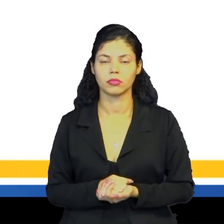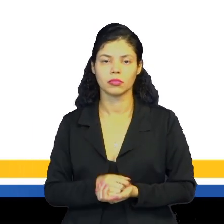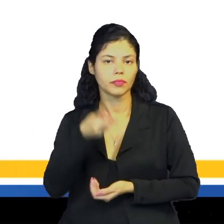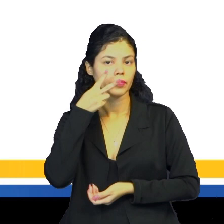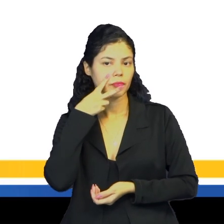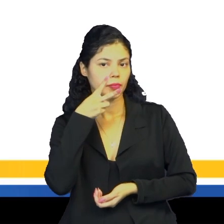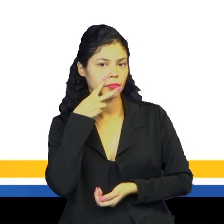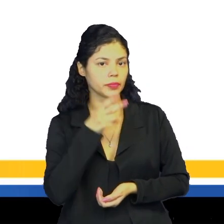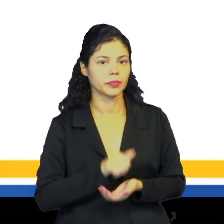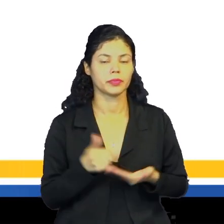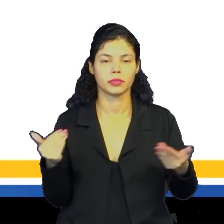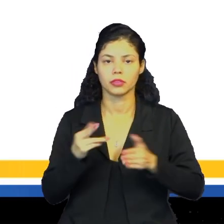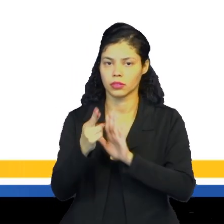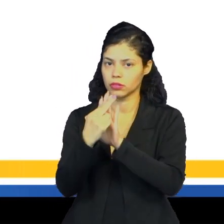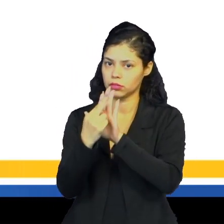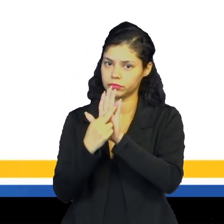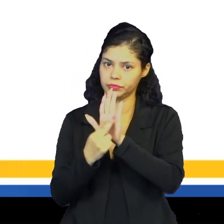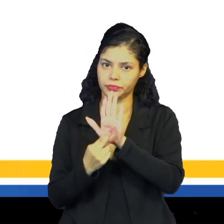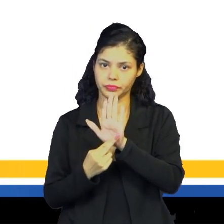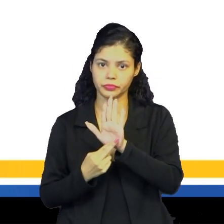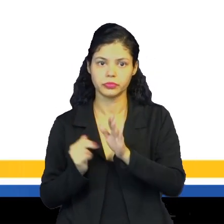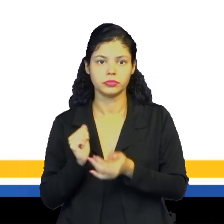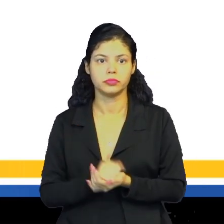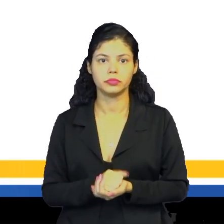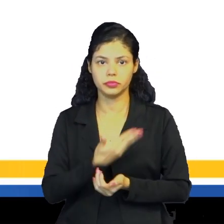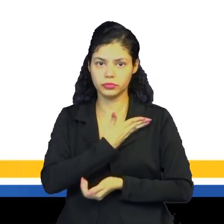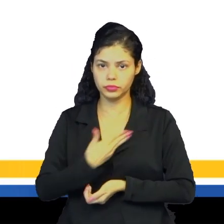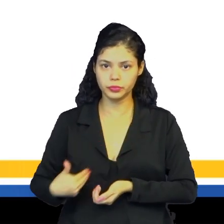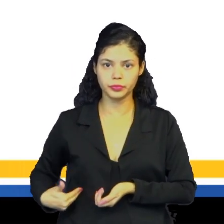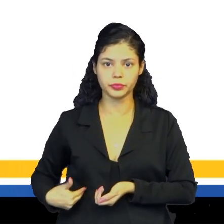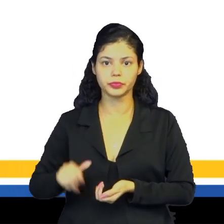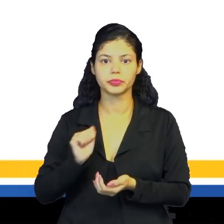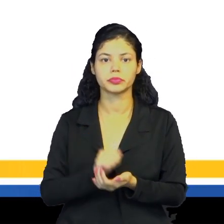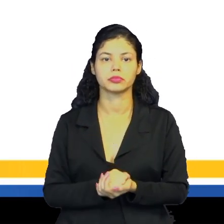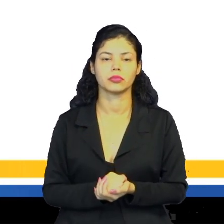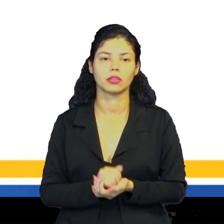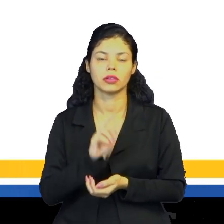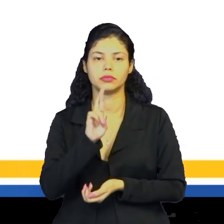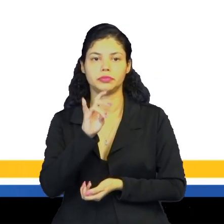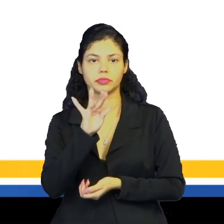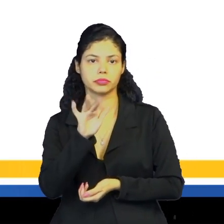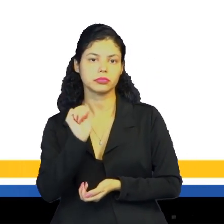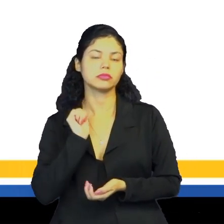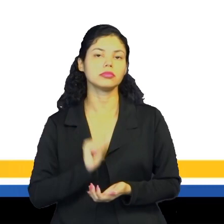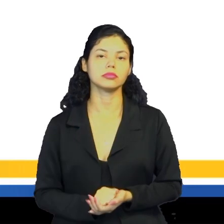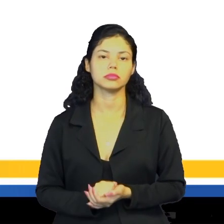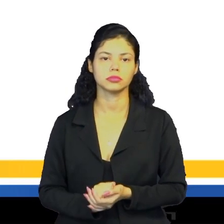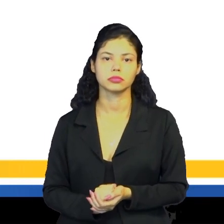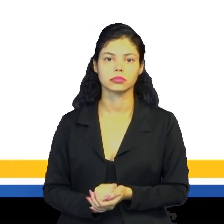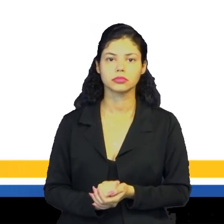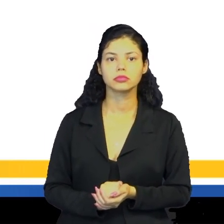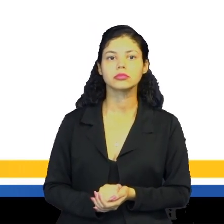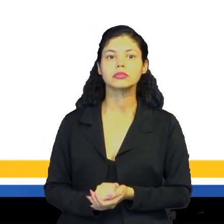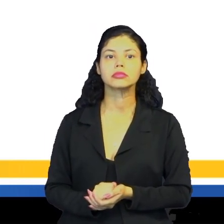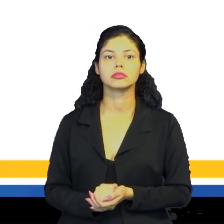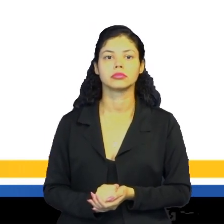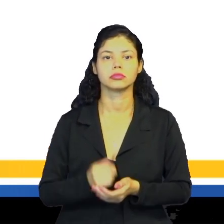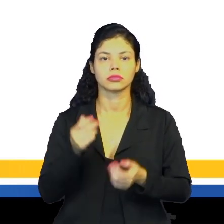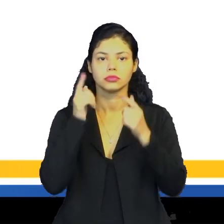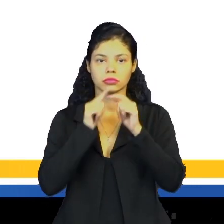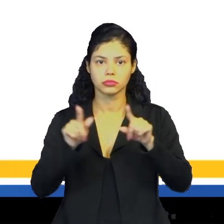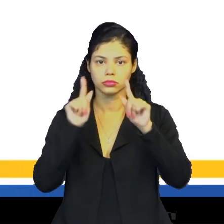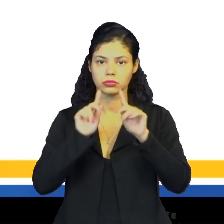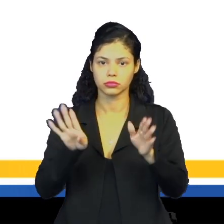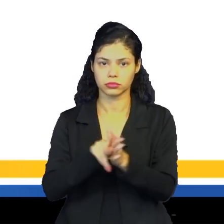Vamos observar um pouco dessas regras na República, e as transformações que o voto passou. Com a proclamação da República,